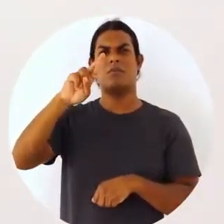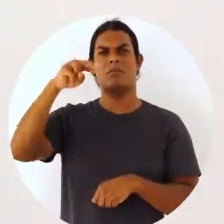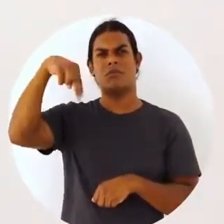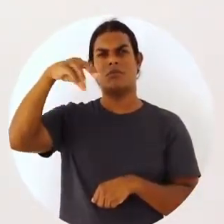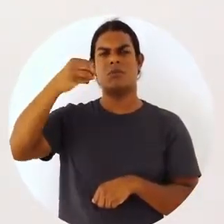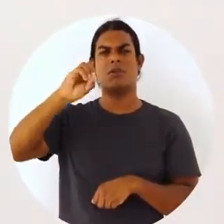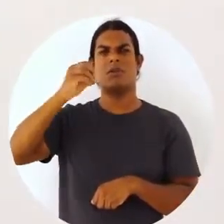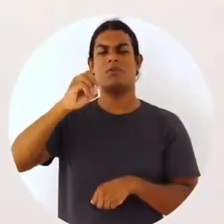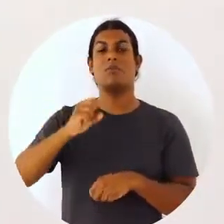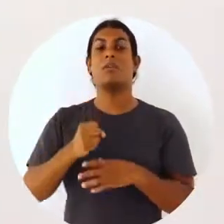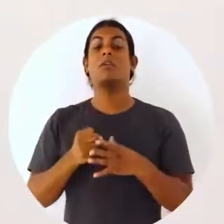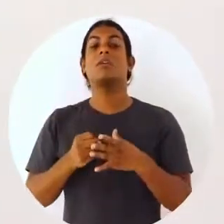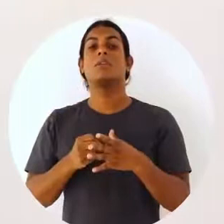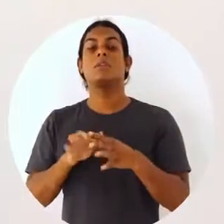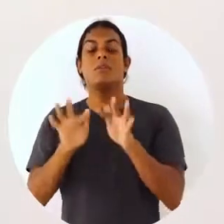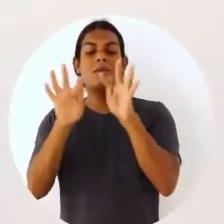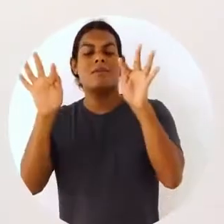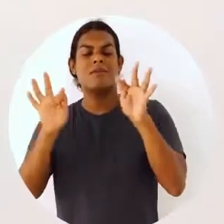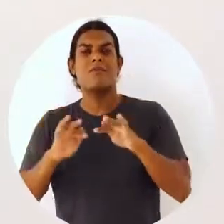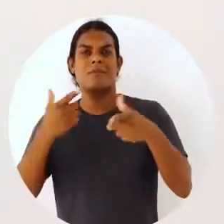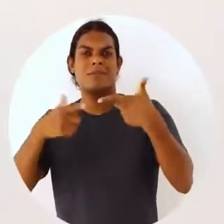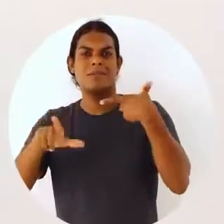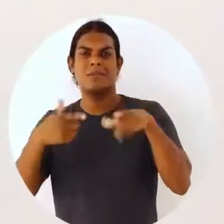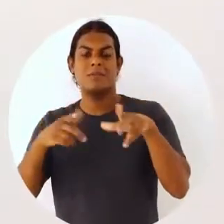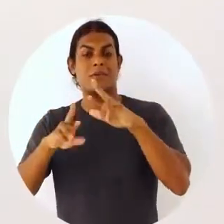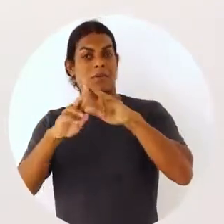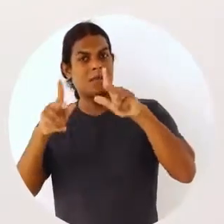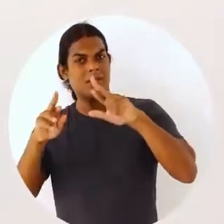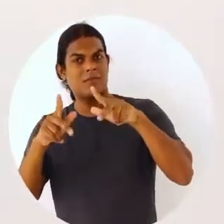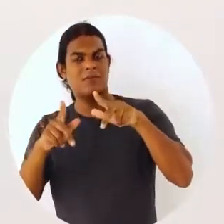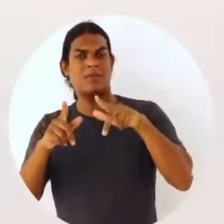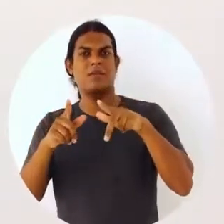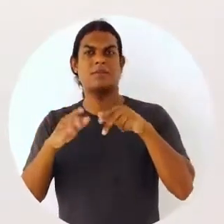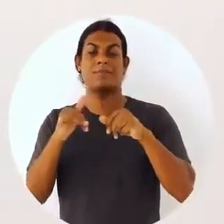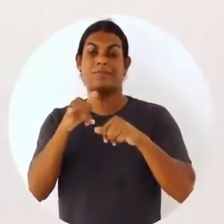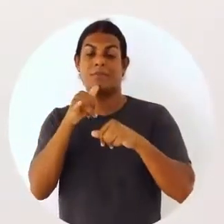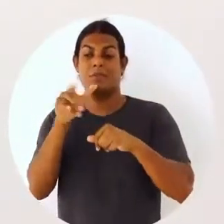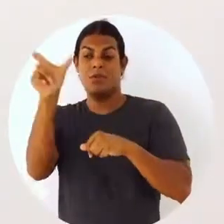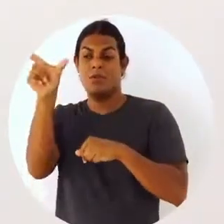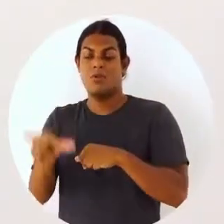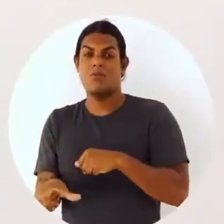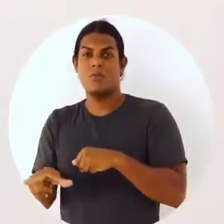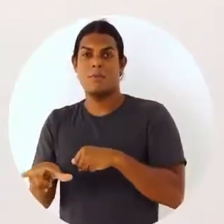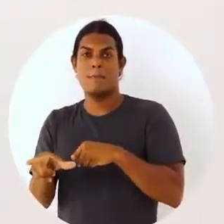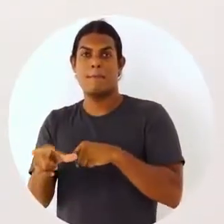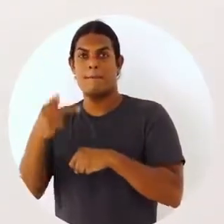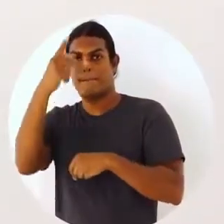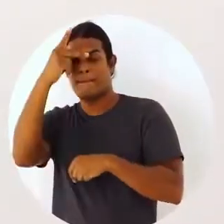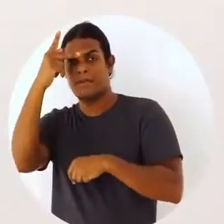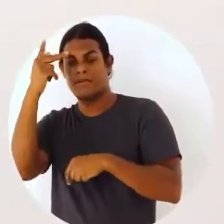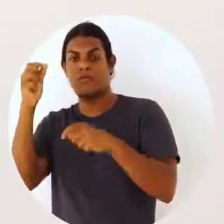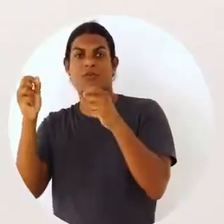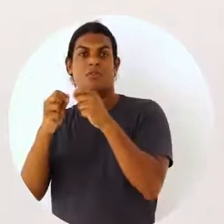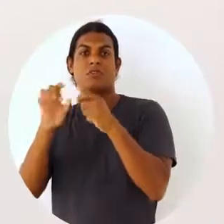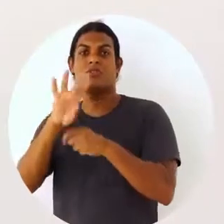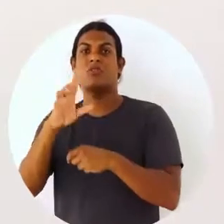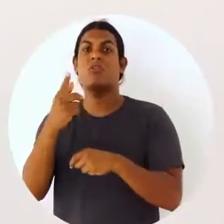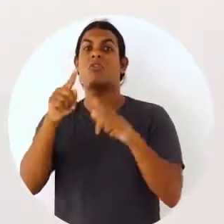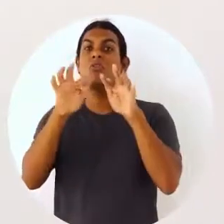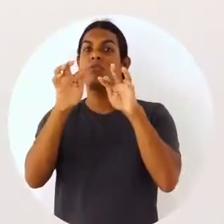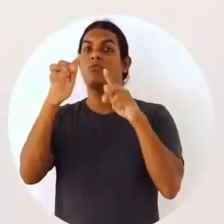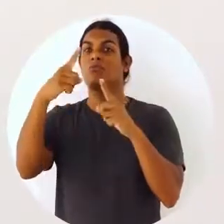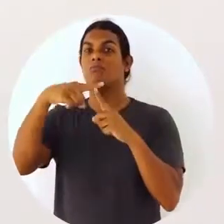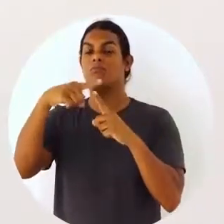dividido de maneira ao indivíduo ele fazer apenas uma coisa. Essa racionalização do trabalho é a base do estudo da